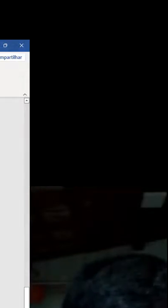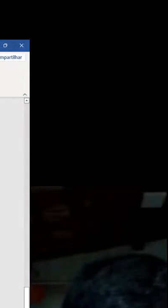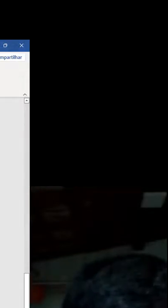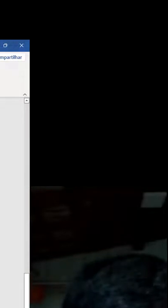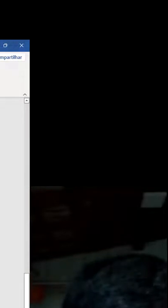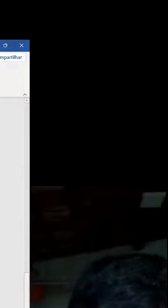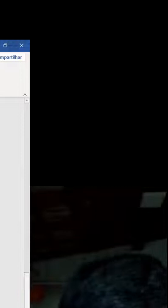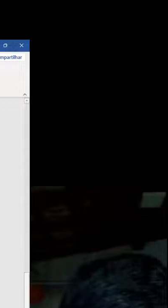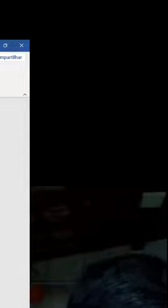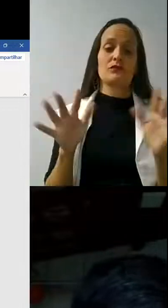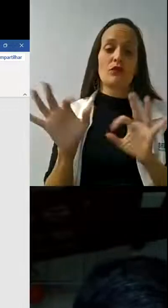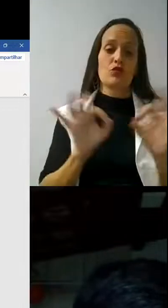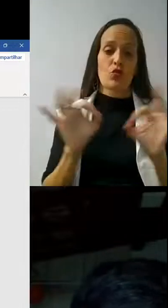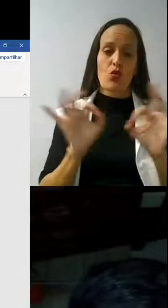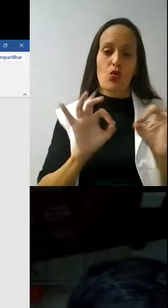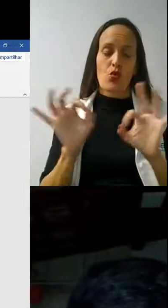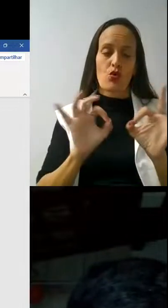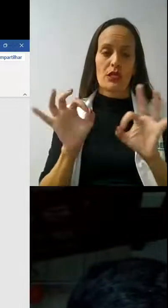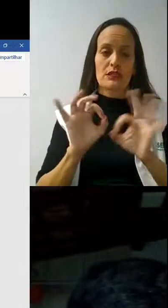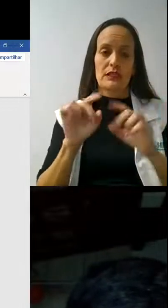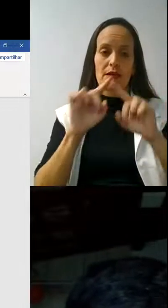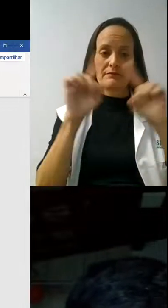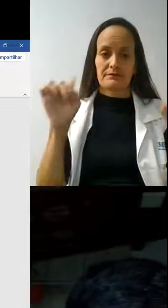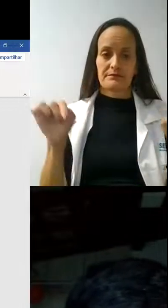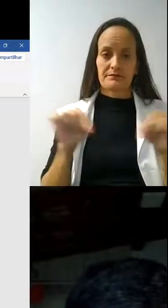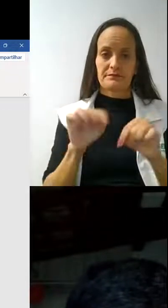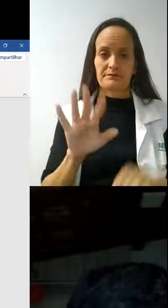Vou só organizar a folhinha aqui, só um instante.